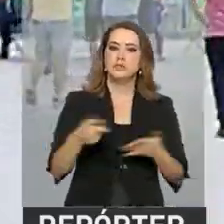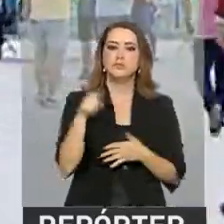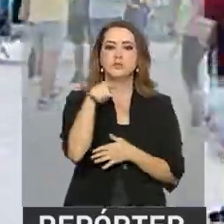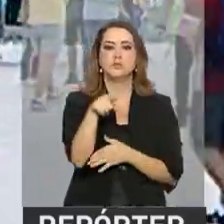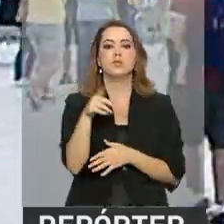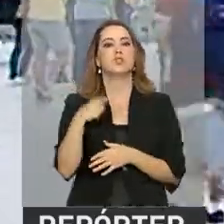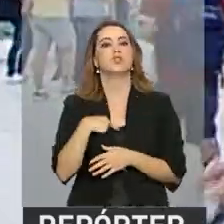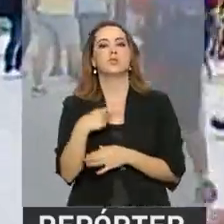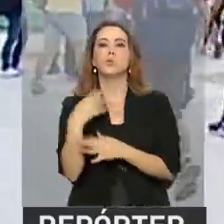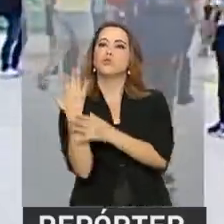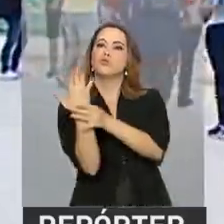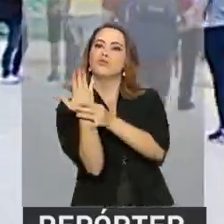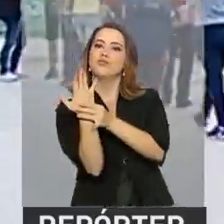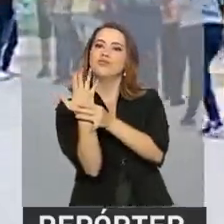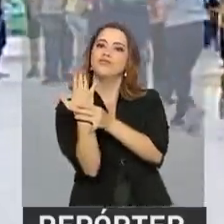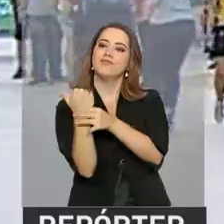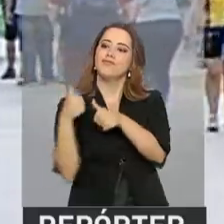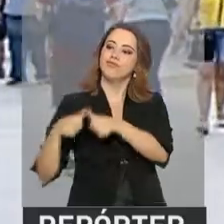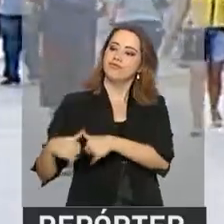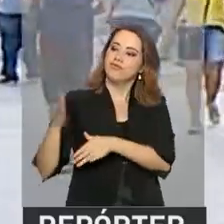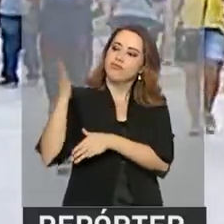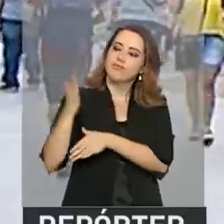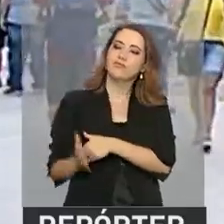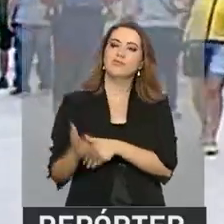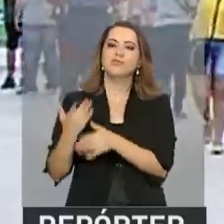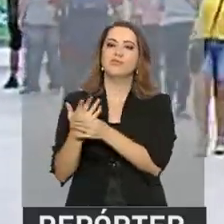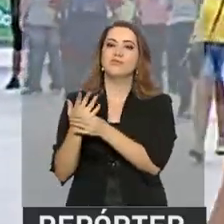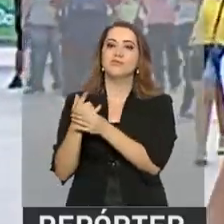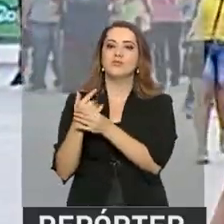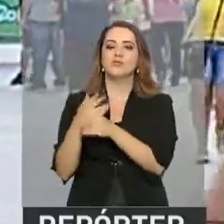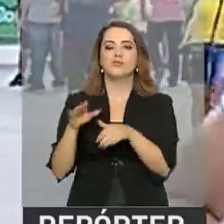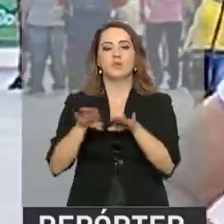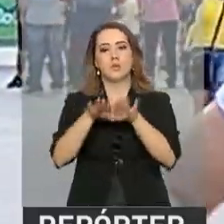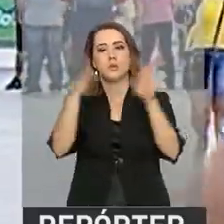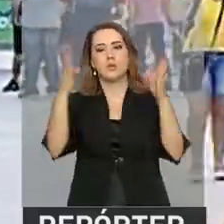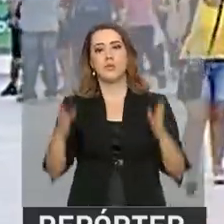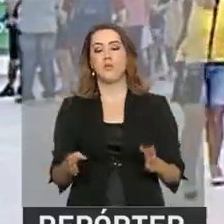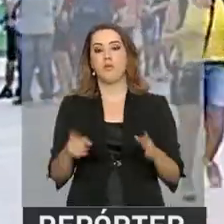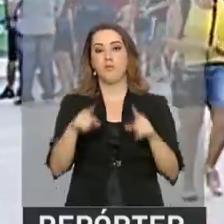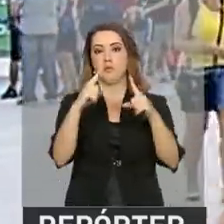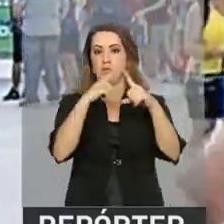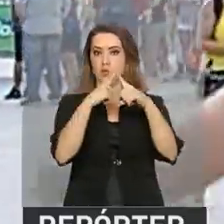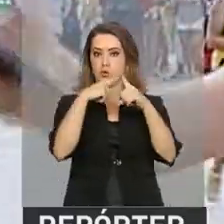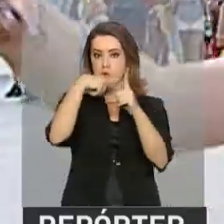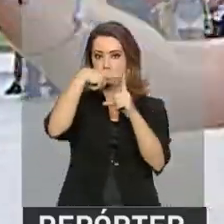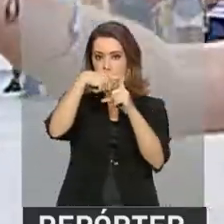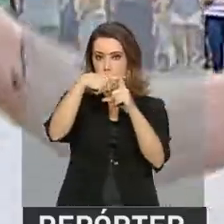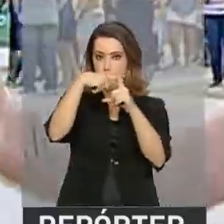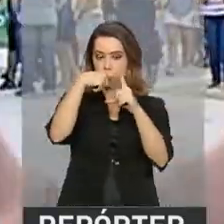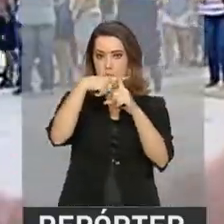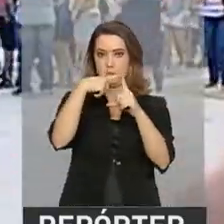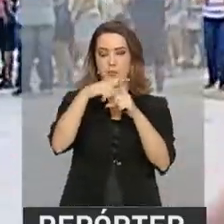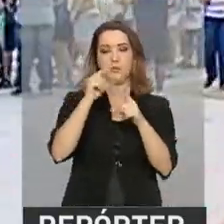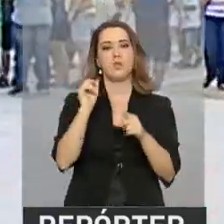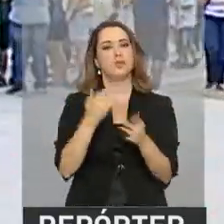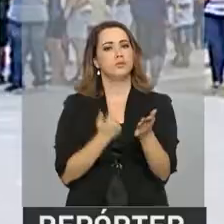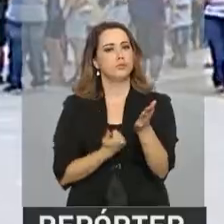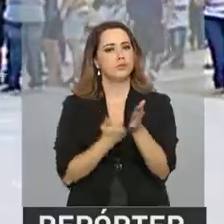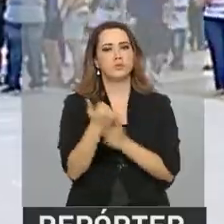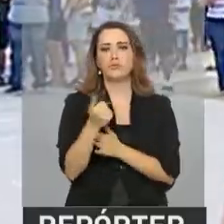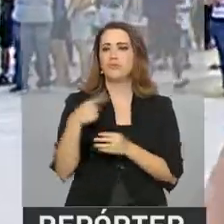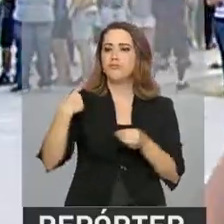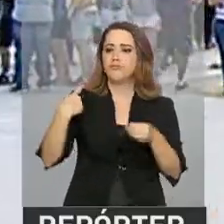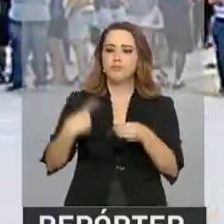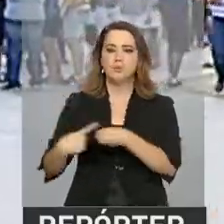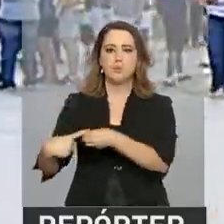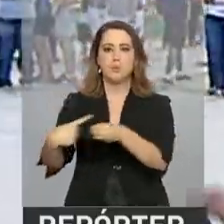Jogos Olímpicos, a Pira Olímpica. A gente está aqui em frente à Igreja da Candelária, no Boulevard Olímpico, que começa lá na Praça 15, passa pelo